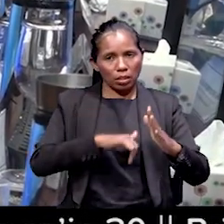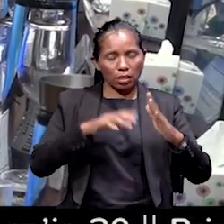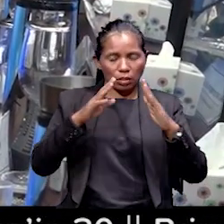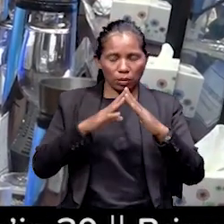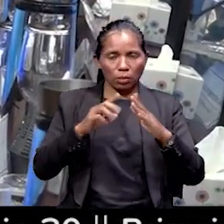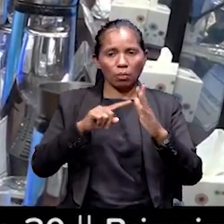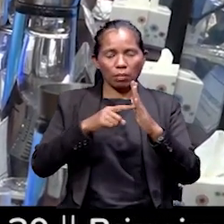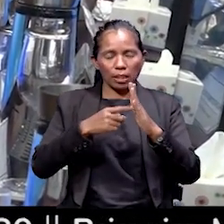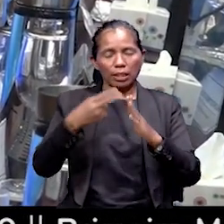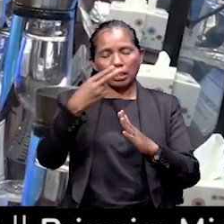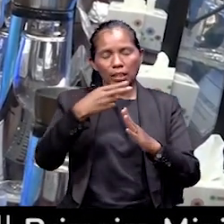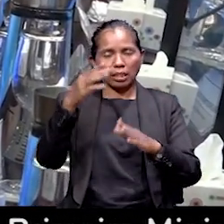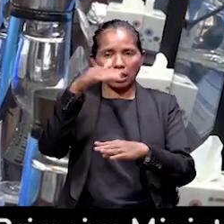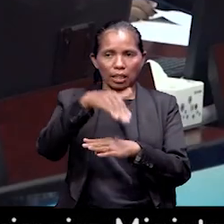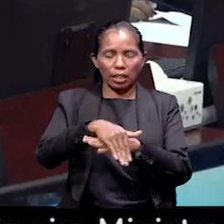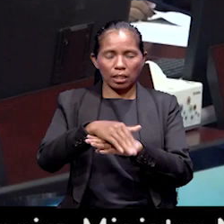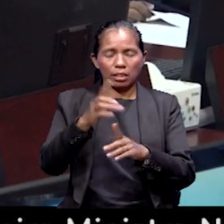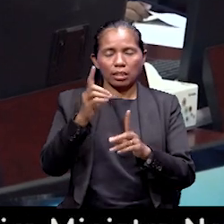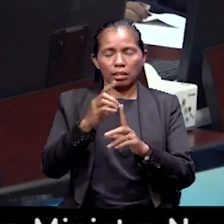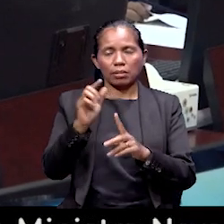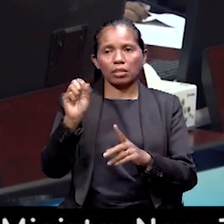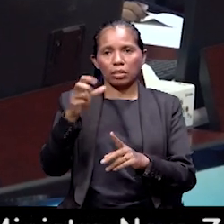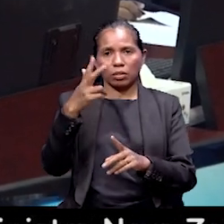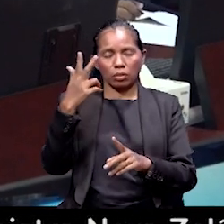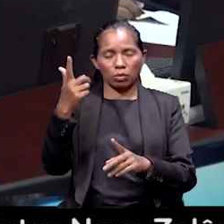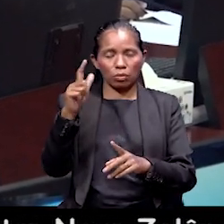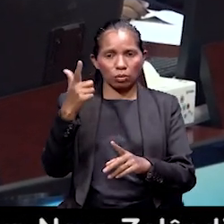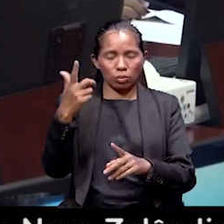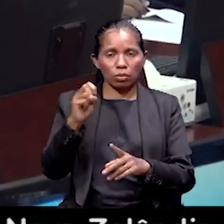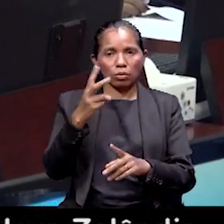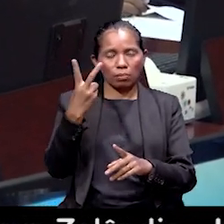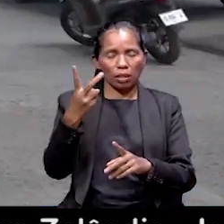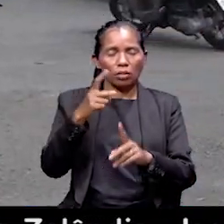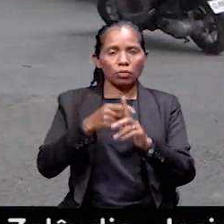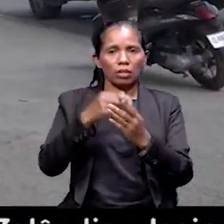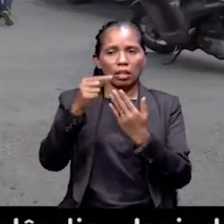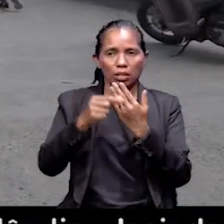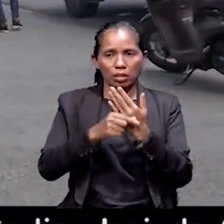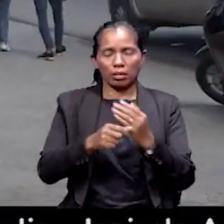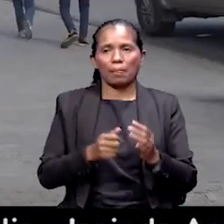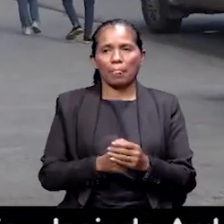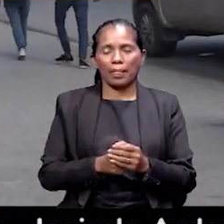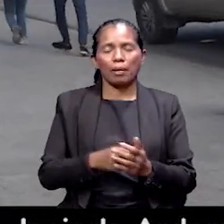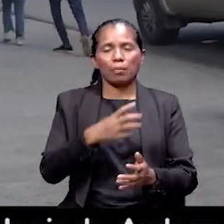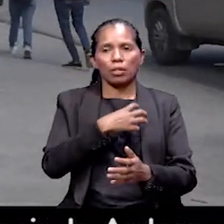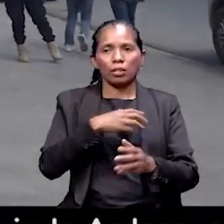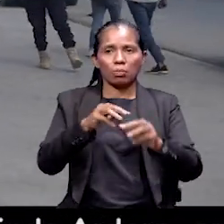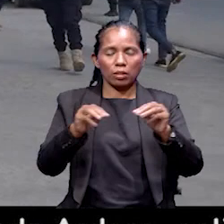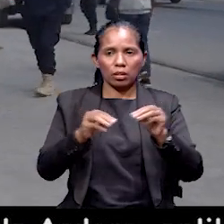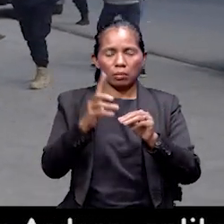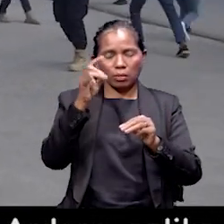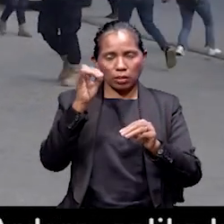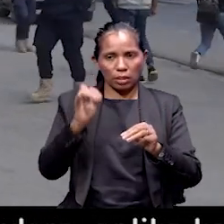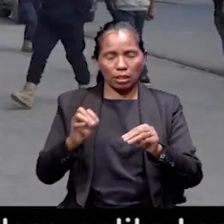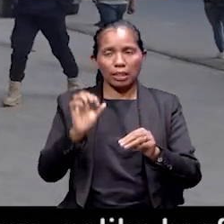kinta kalan tuku san rasing rua fulan agosto to lorong rua fulan stemro. Tamane komando pentel munisipio dili iha sesta lorong ronu rasing itu